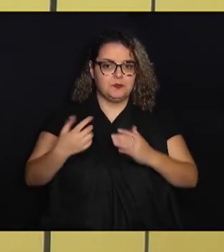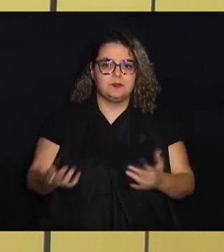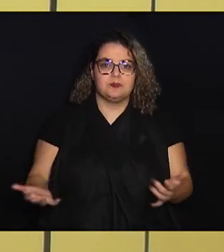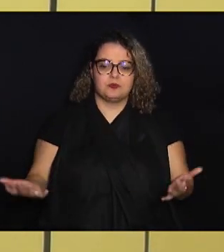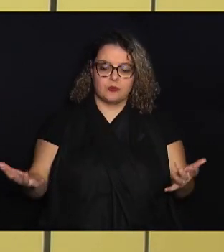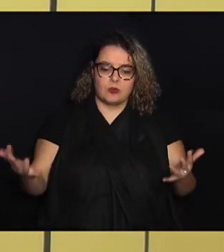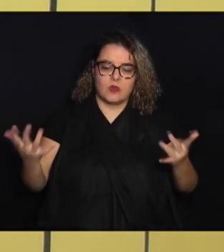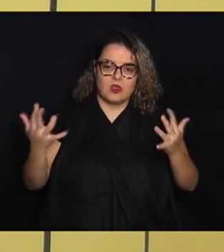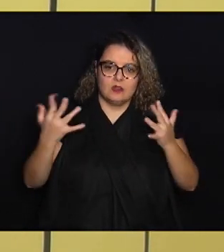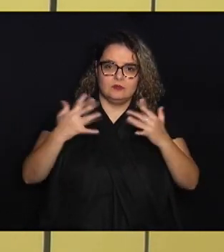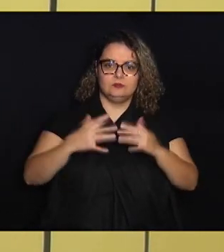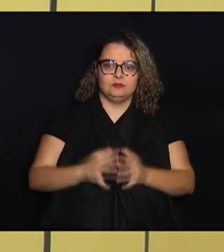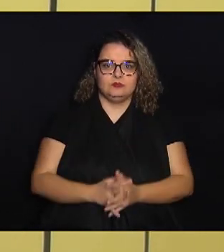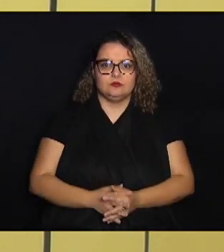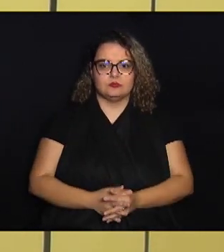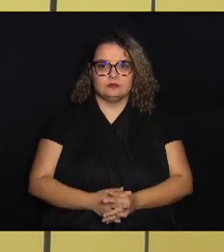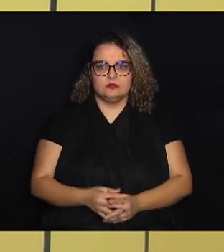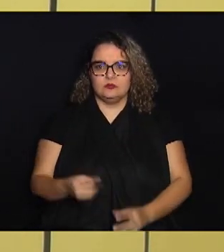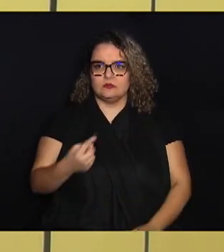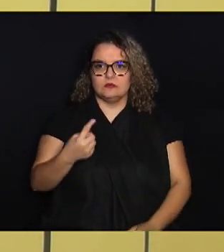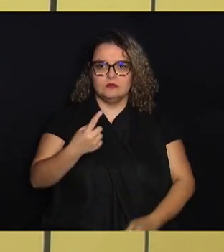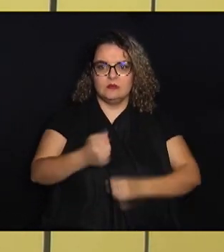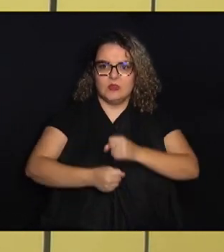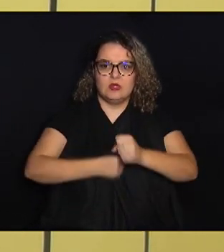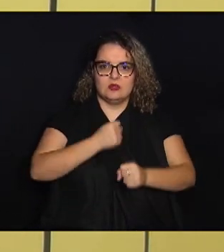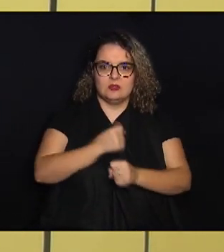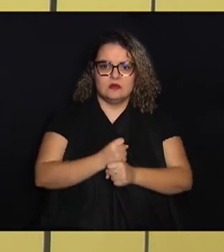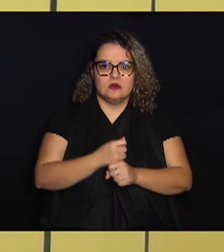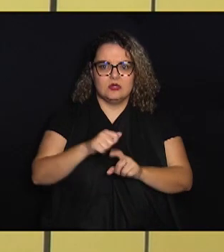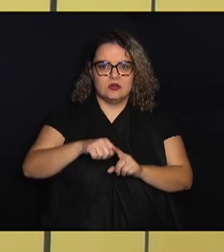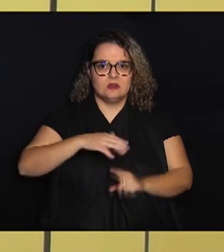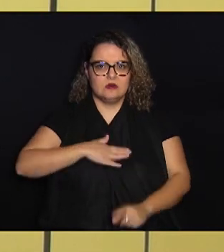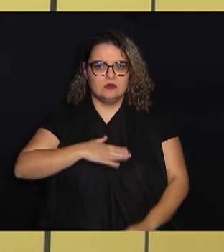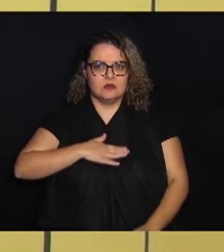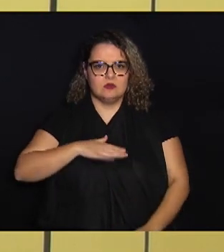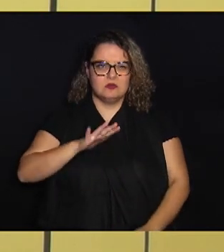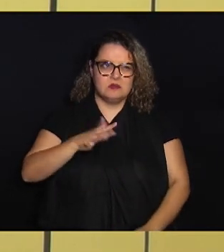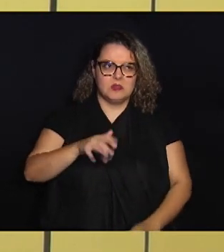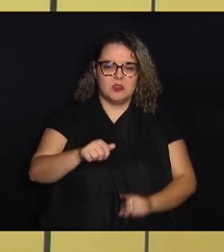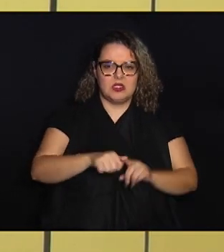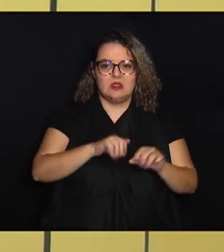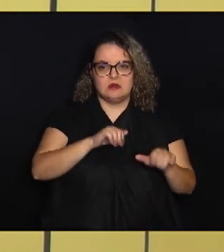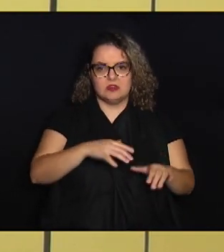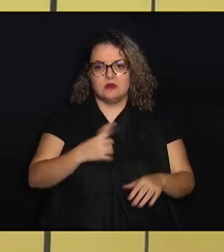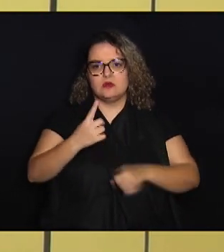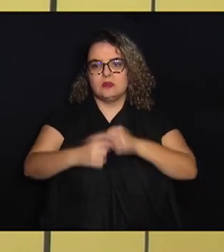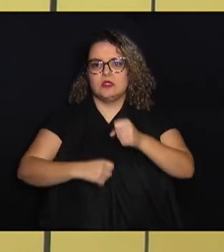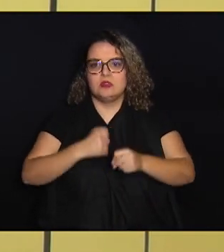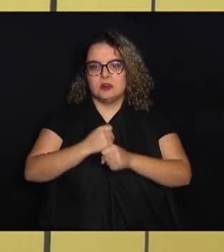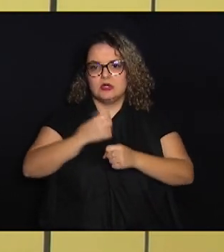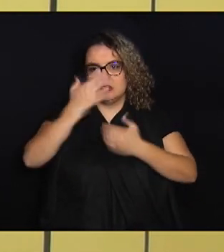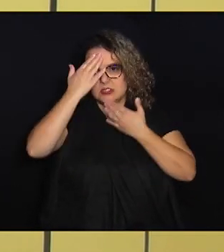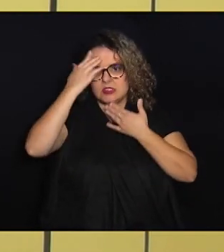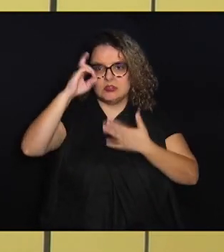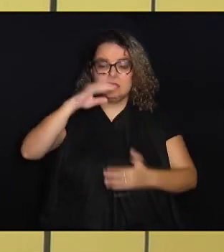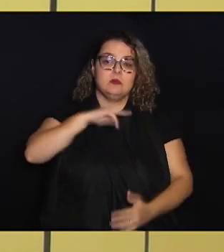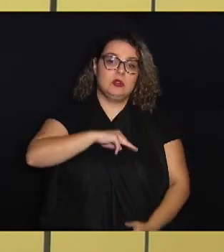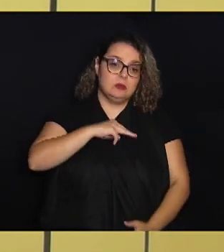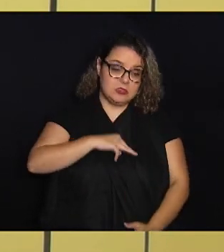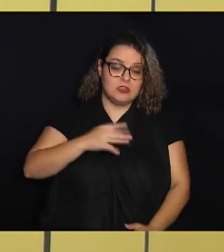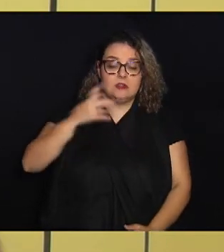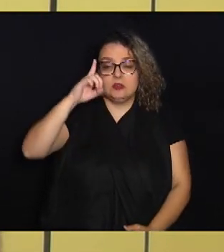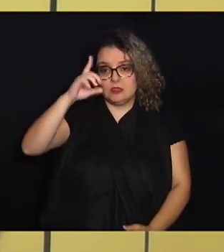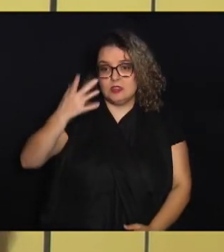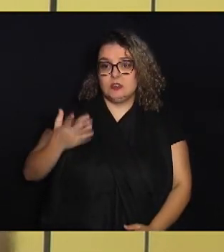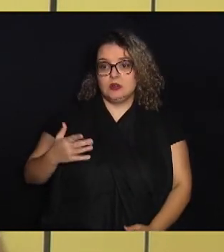chegando. Faz menos de um ano, vai dar um ano ainda em agosto para setembro. Graças a Deus, pela misericórdia de Deus, a gente passou um pouco,